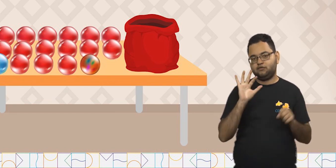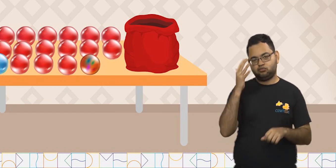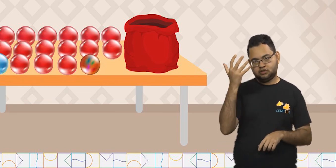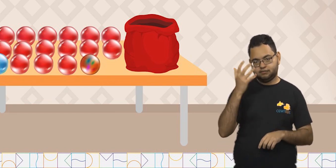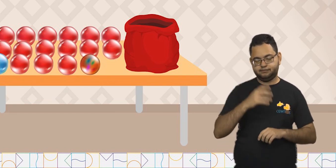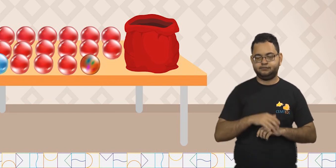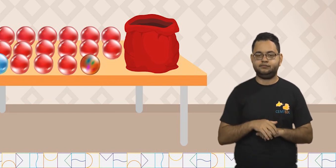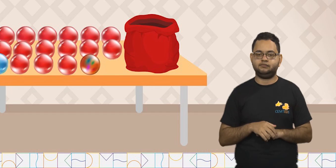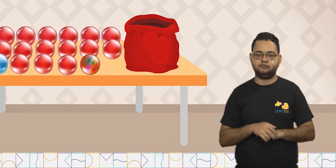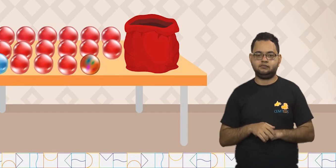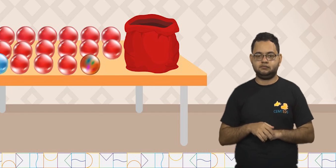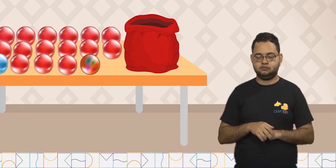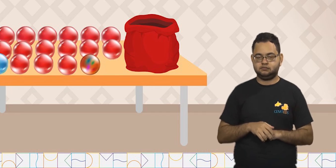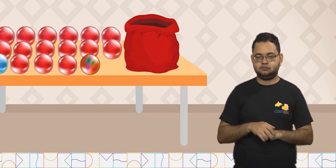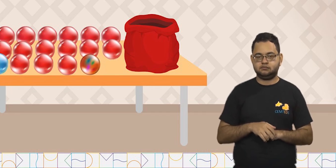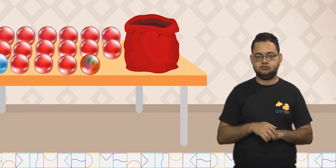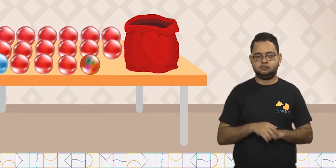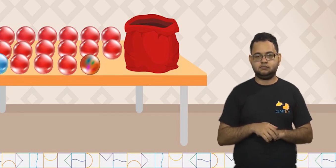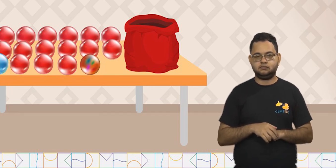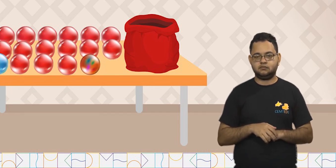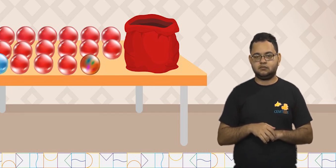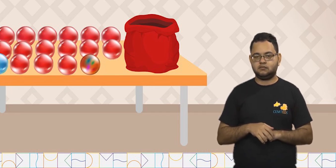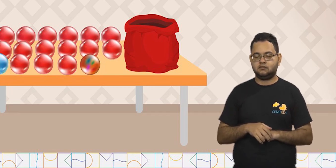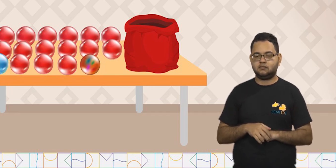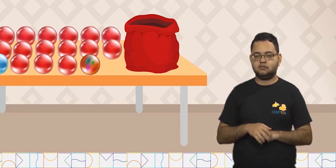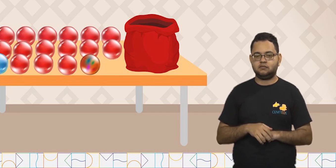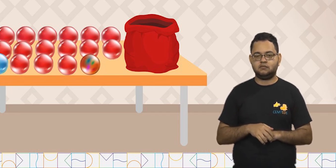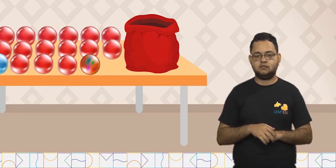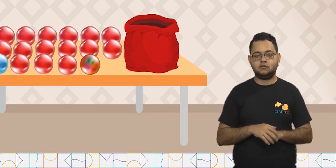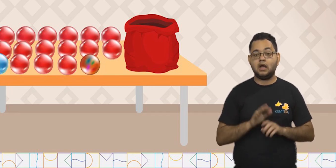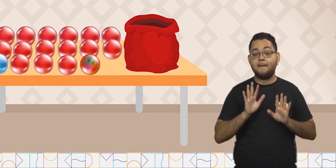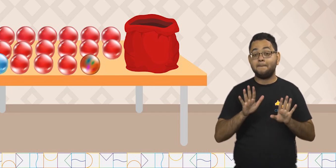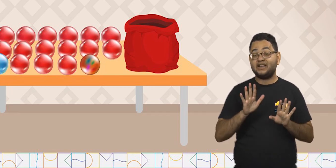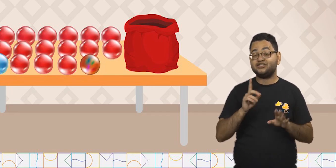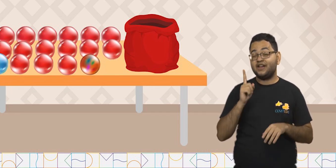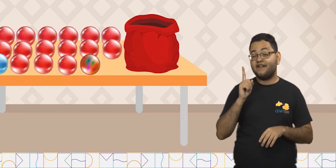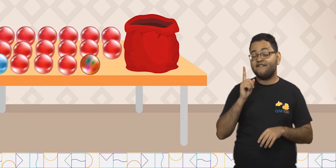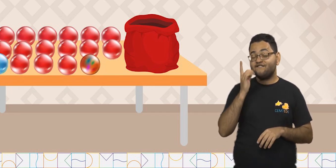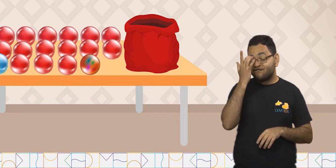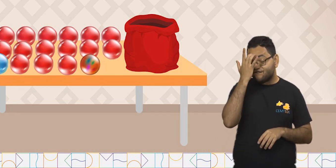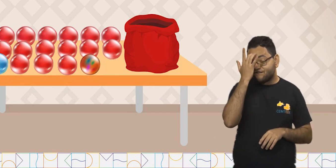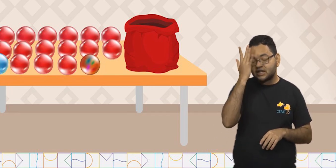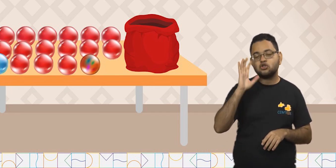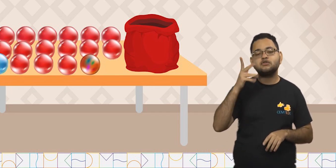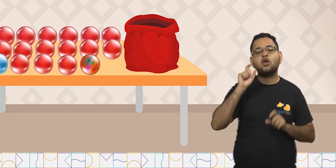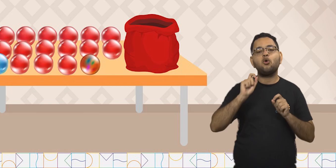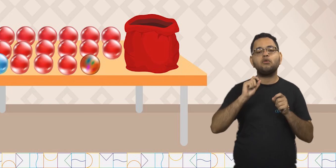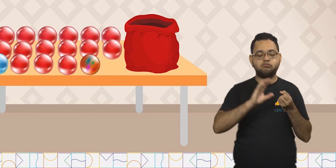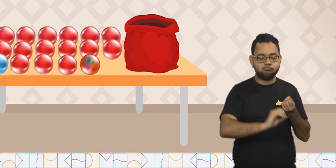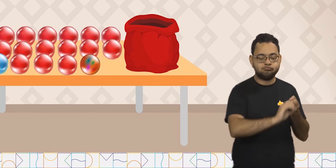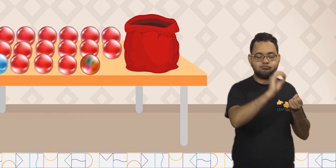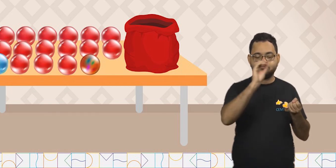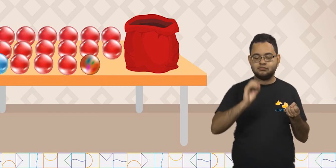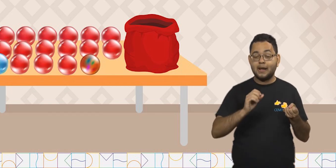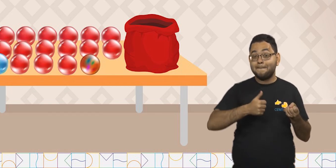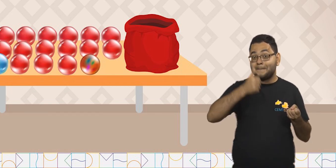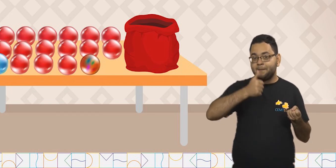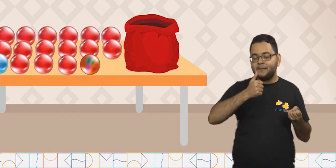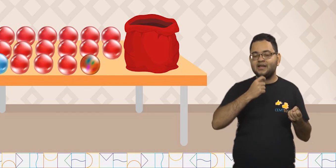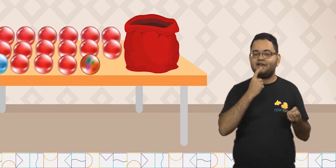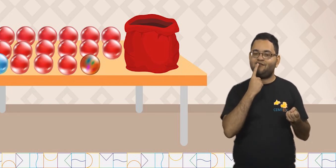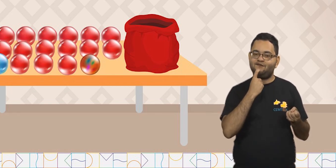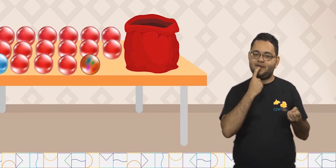sorteada seria muito provável que a bolinha vermelha fosse sorteado é de primeira